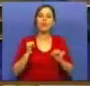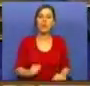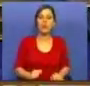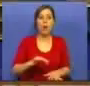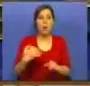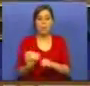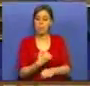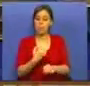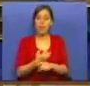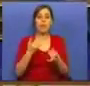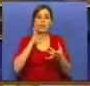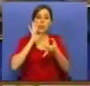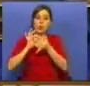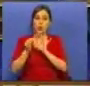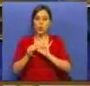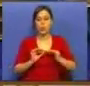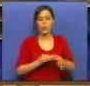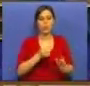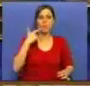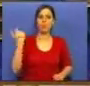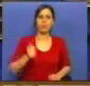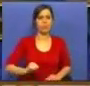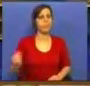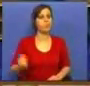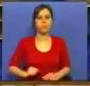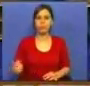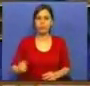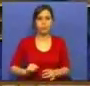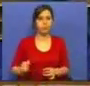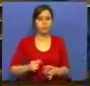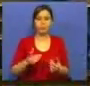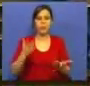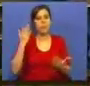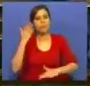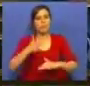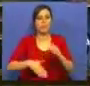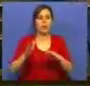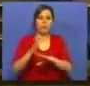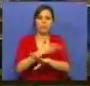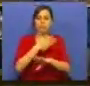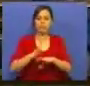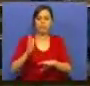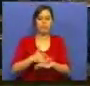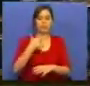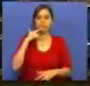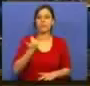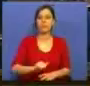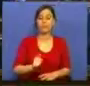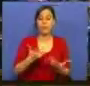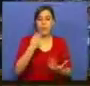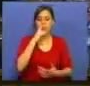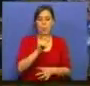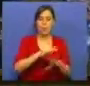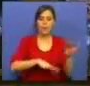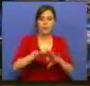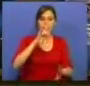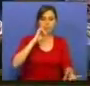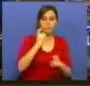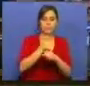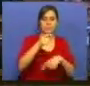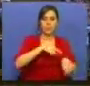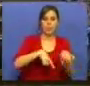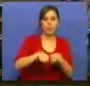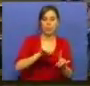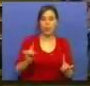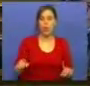que é uma função de escrutínio e que não pode ser esquizofrenicamente dividida. Num momento faz-se a fiscalização